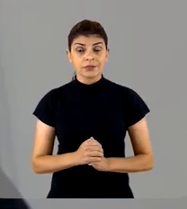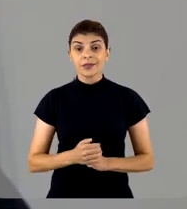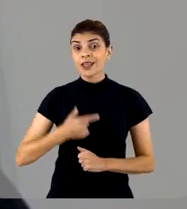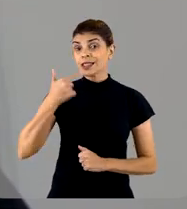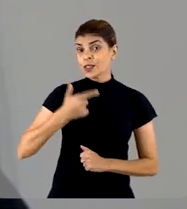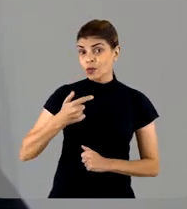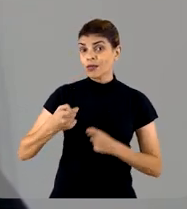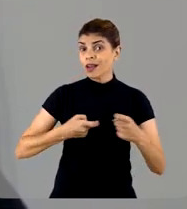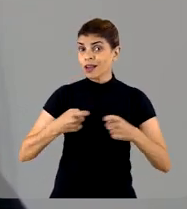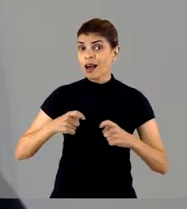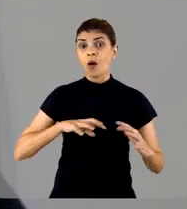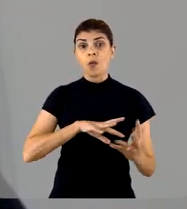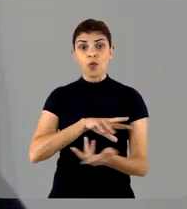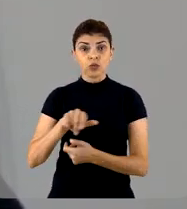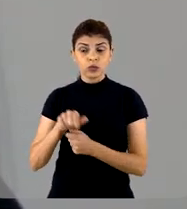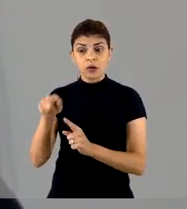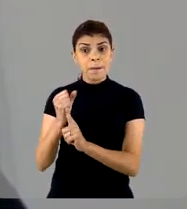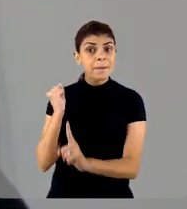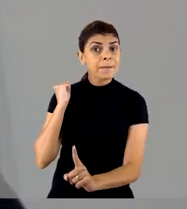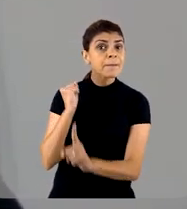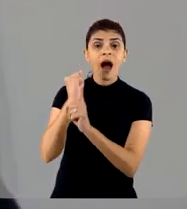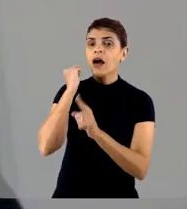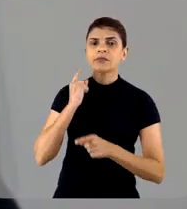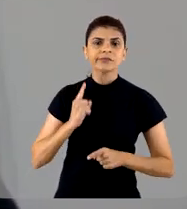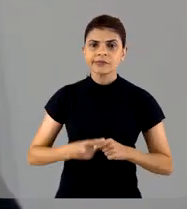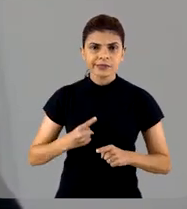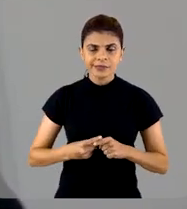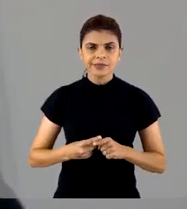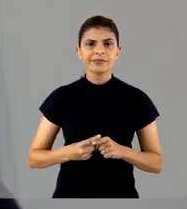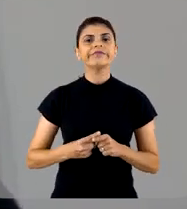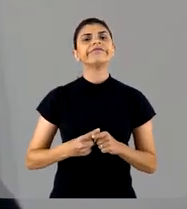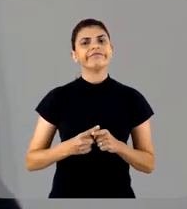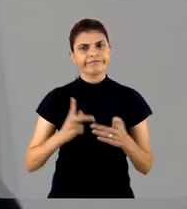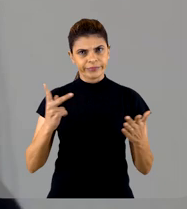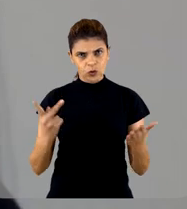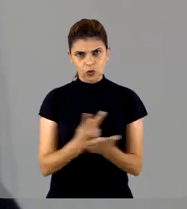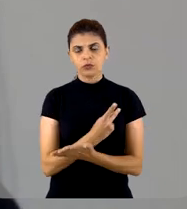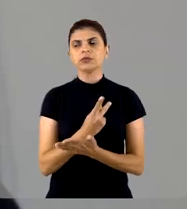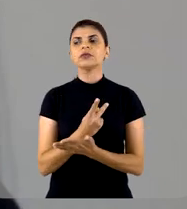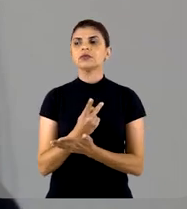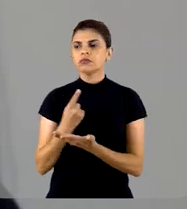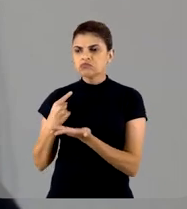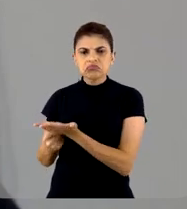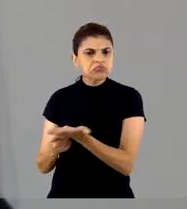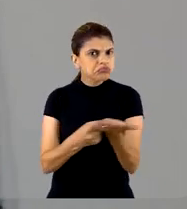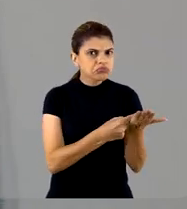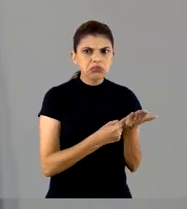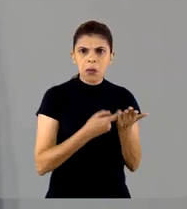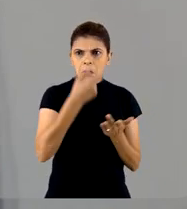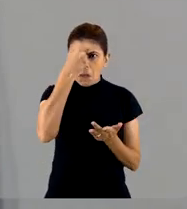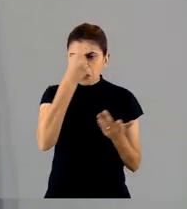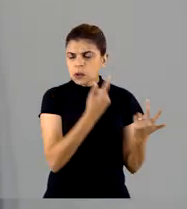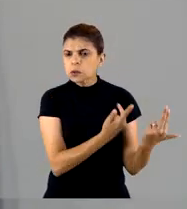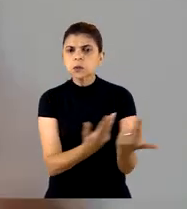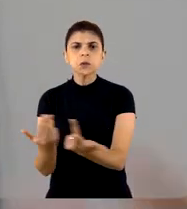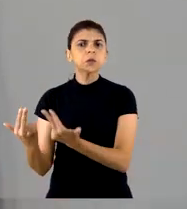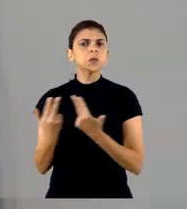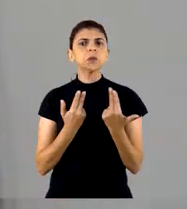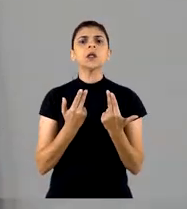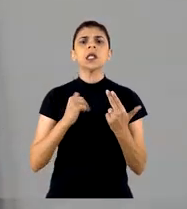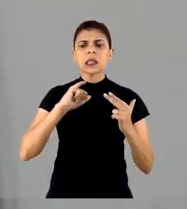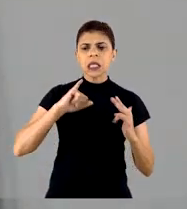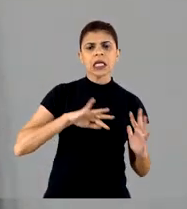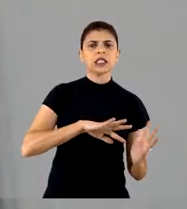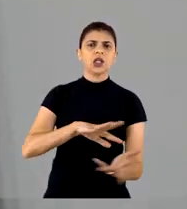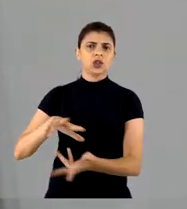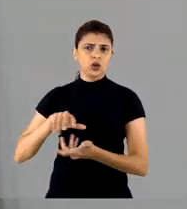que a Segunda Guerra Mundial, o final dela é o mar? Porque chegou a ser um certo consenso, em especial um consenso